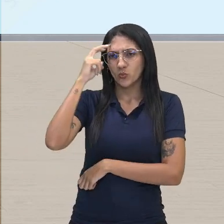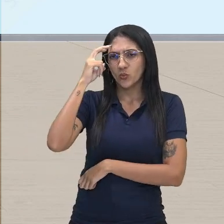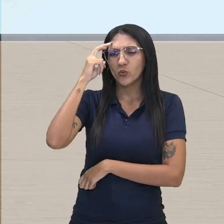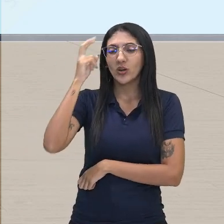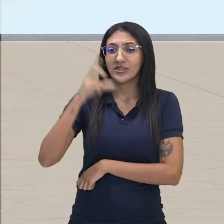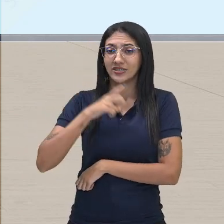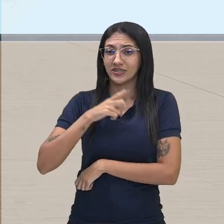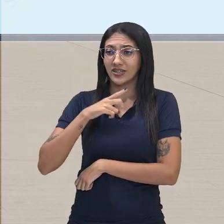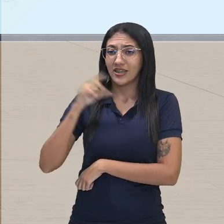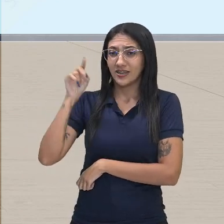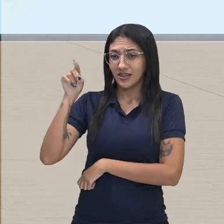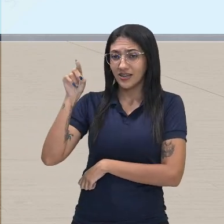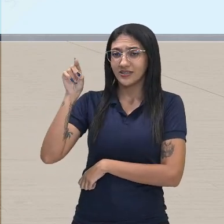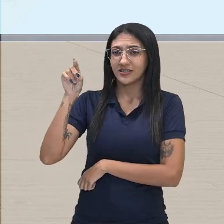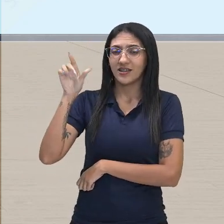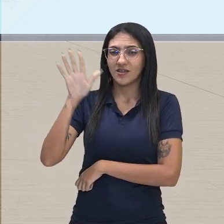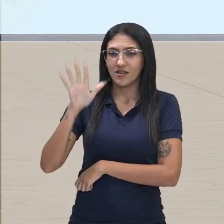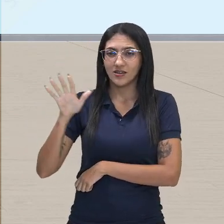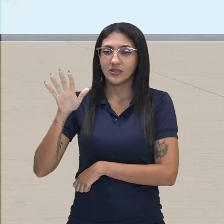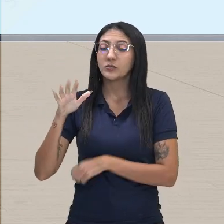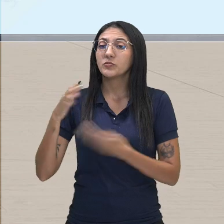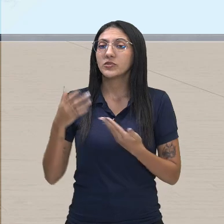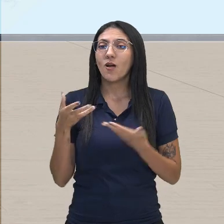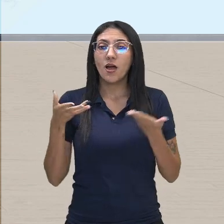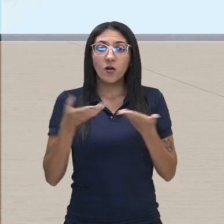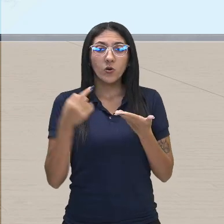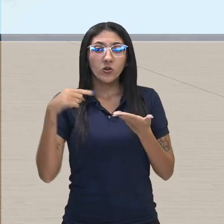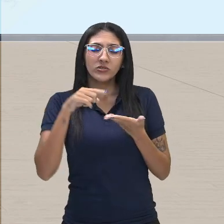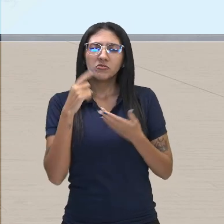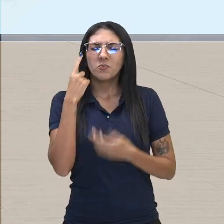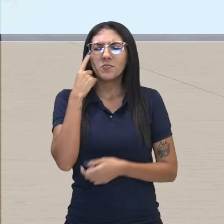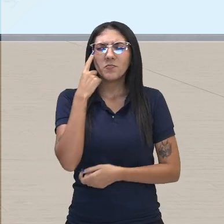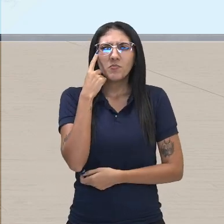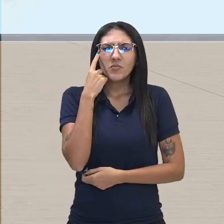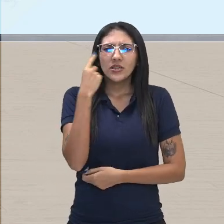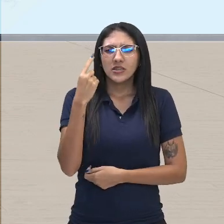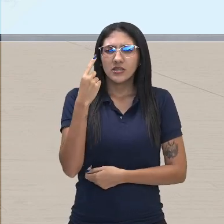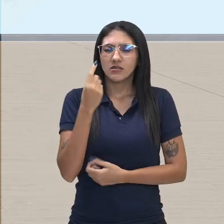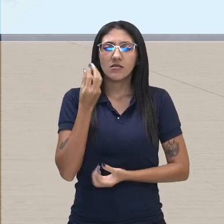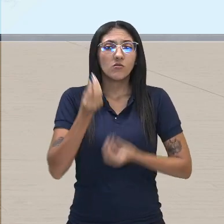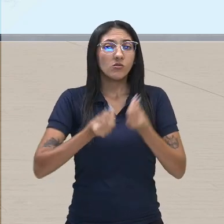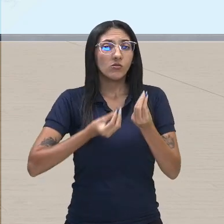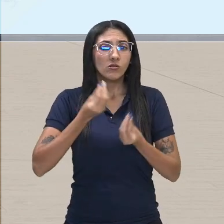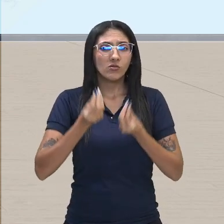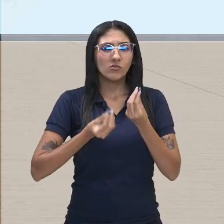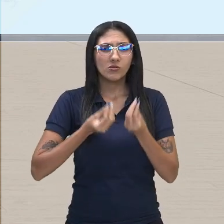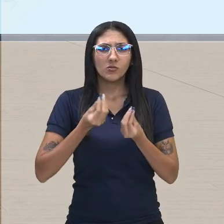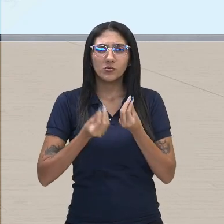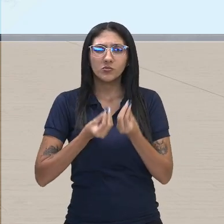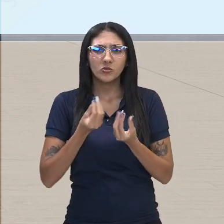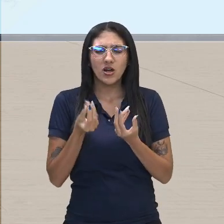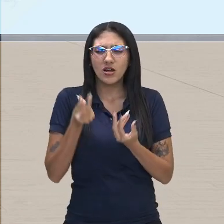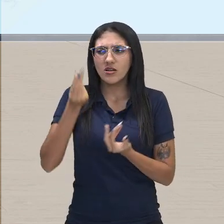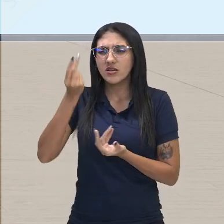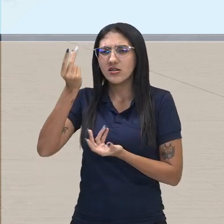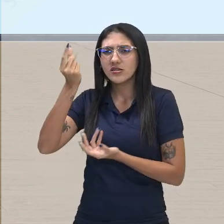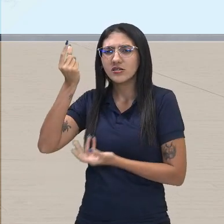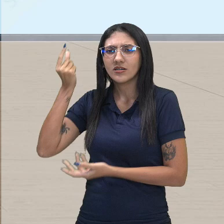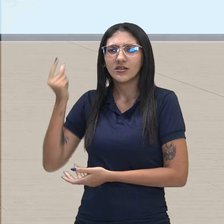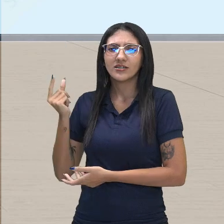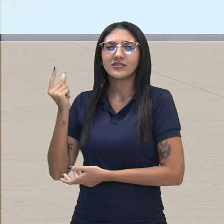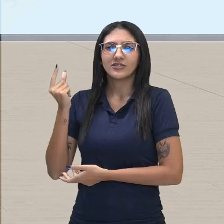nesse continente, você imagina também como era esse mesmo continente, mesmo antes da chegada